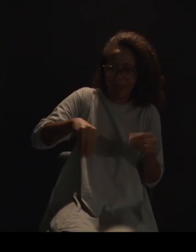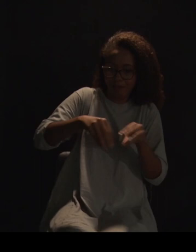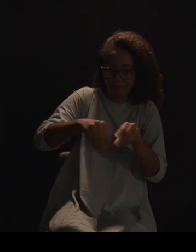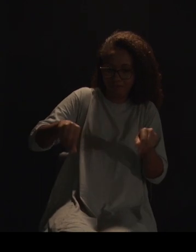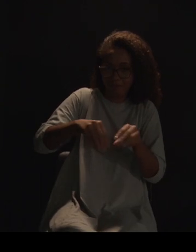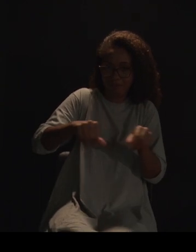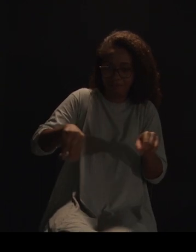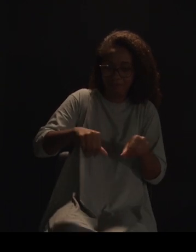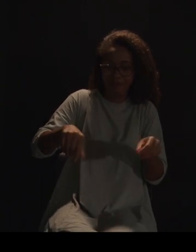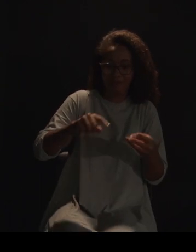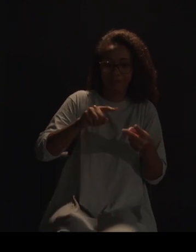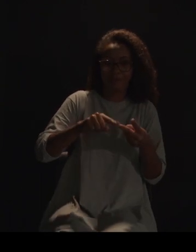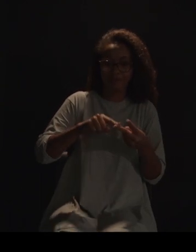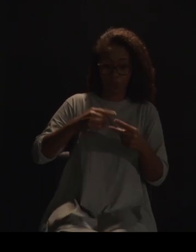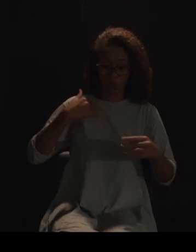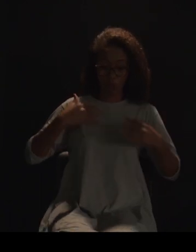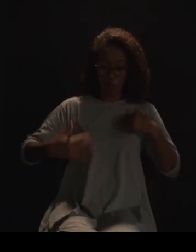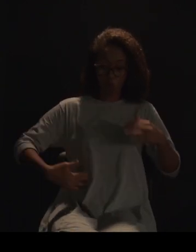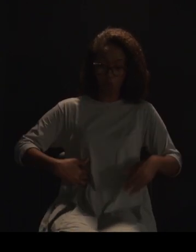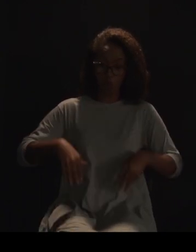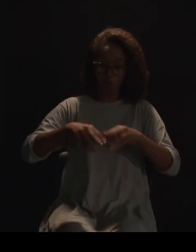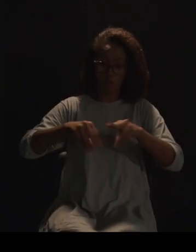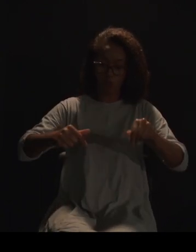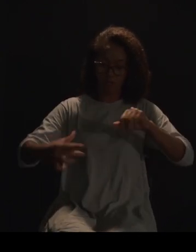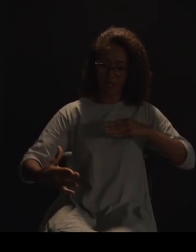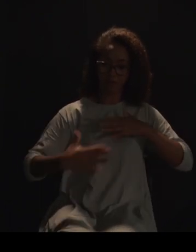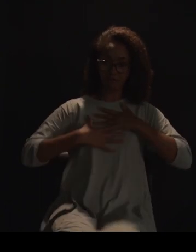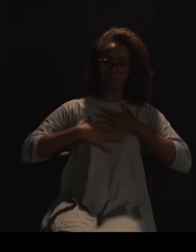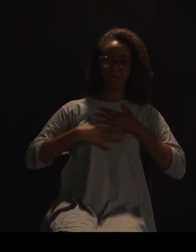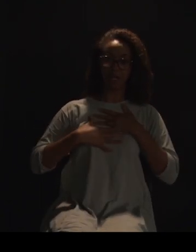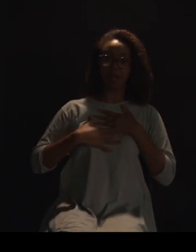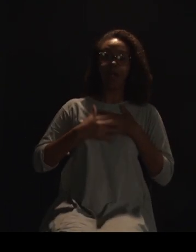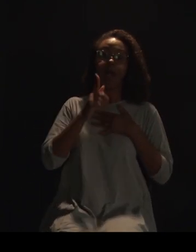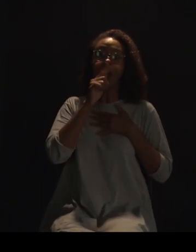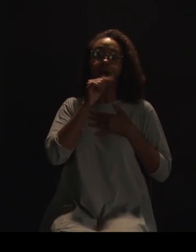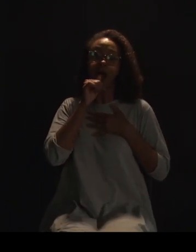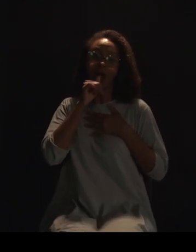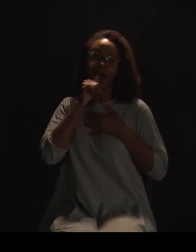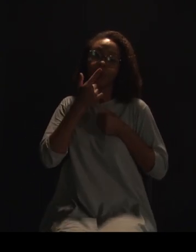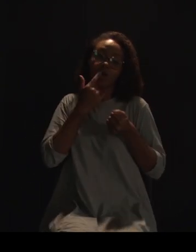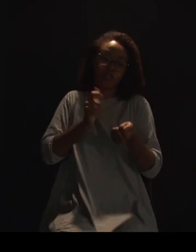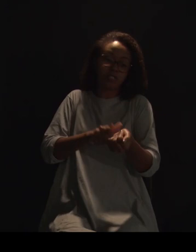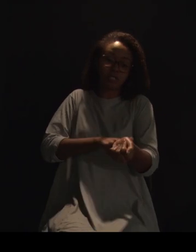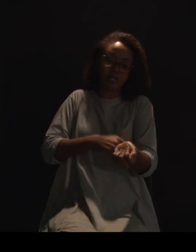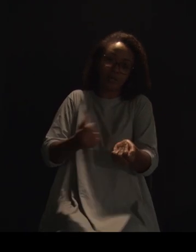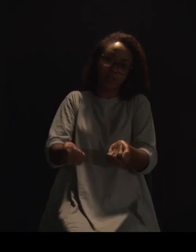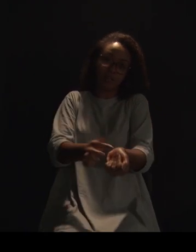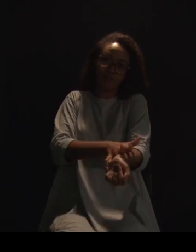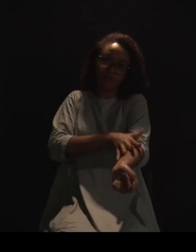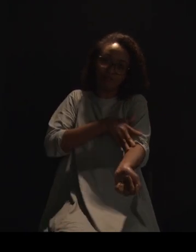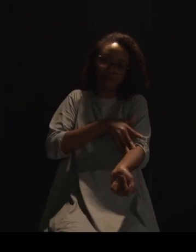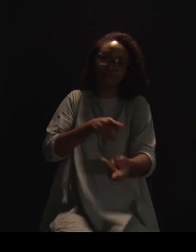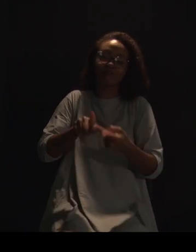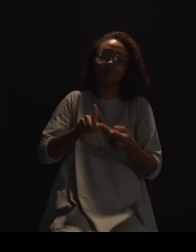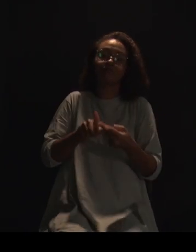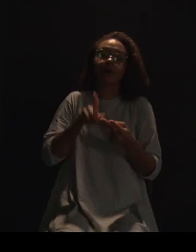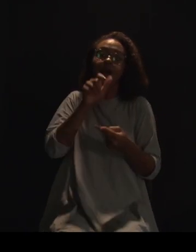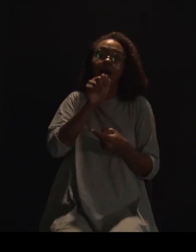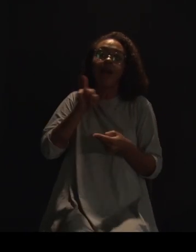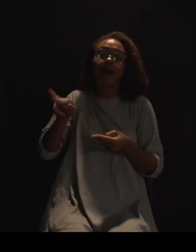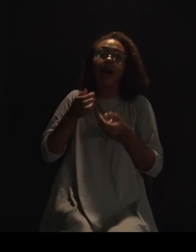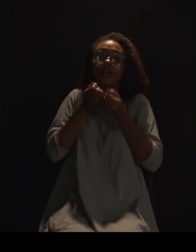terra meu corpo é água meu sangue o ar meu sogro e o fogo no